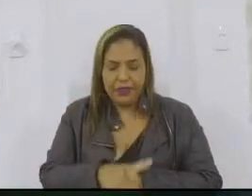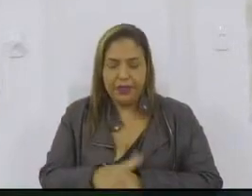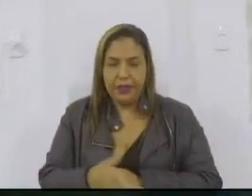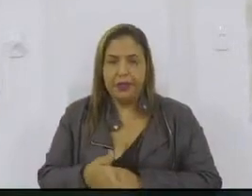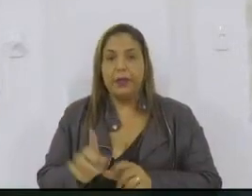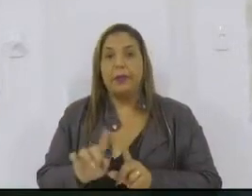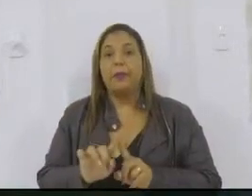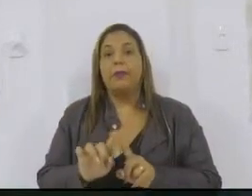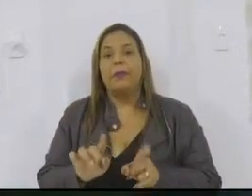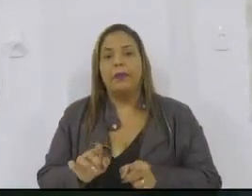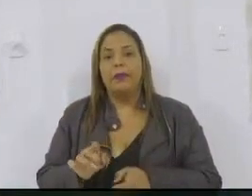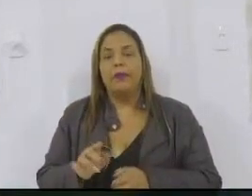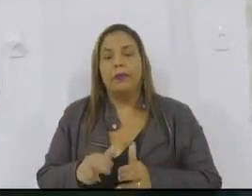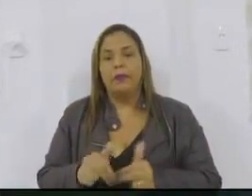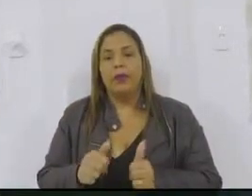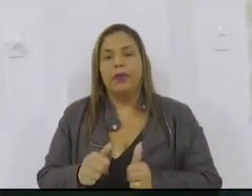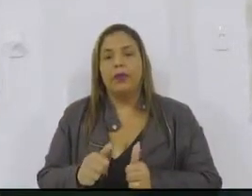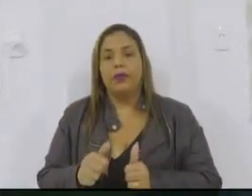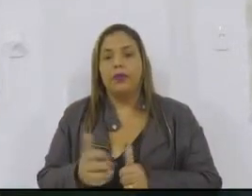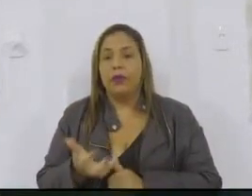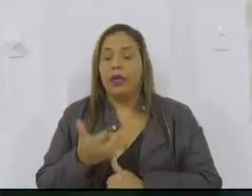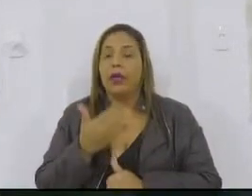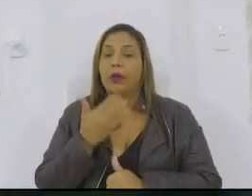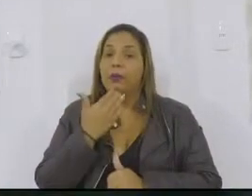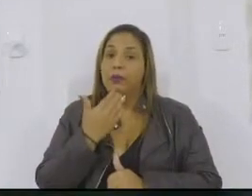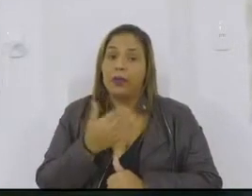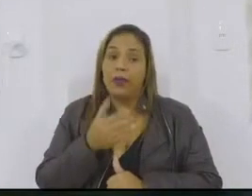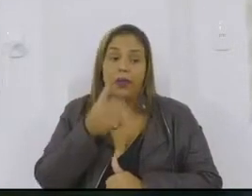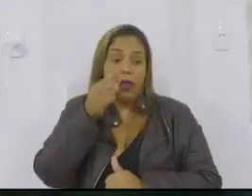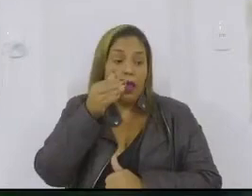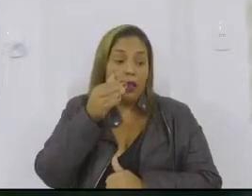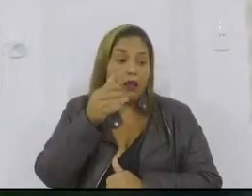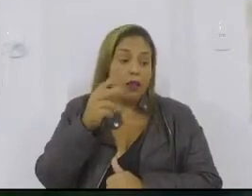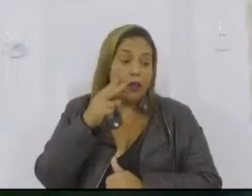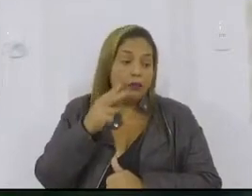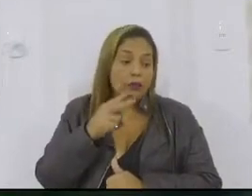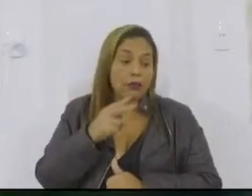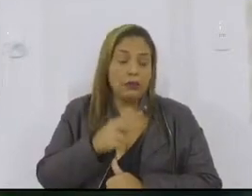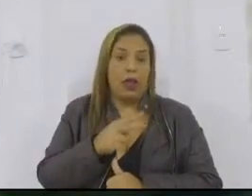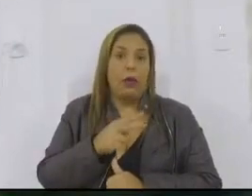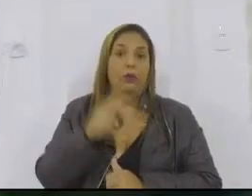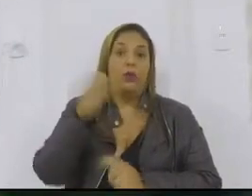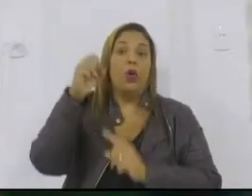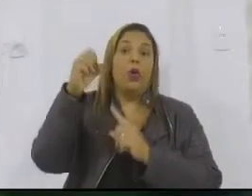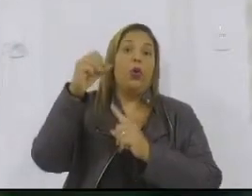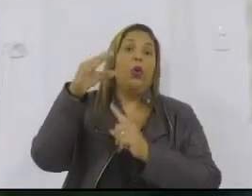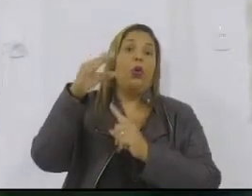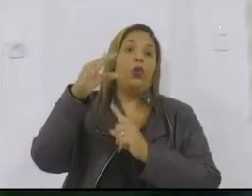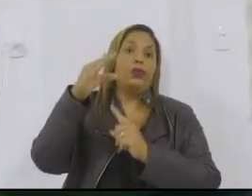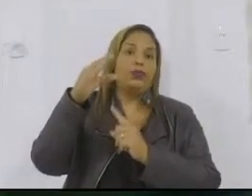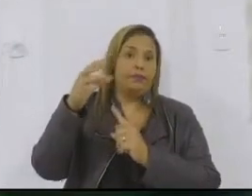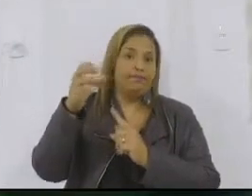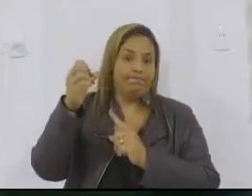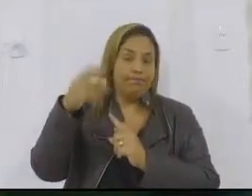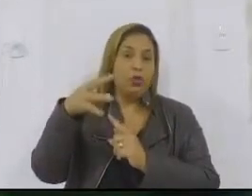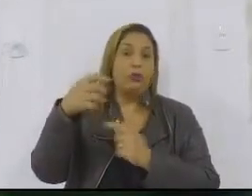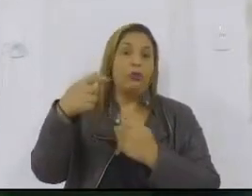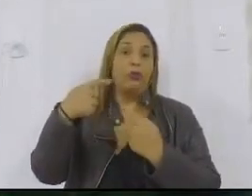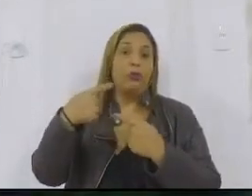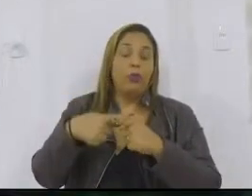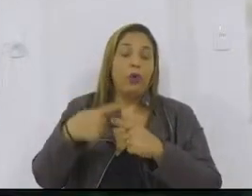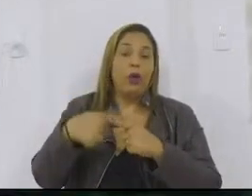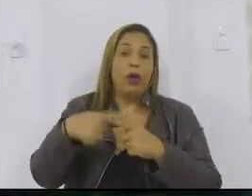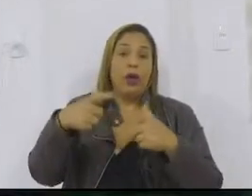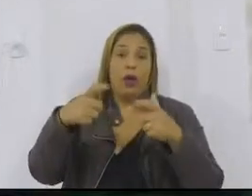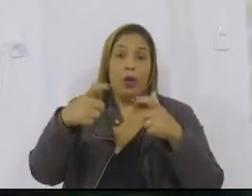quero pedir que dê uma atenção ali sobre essa iluminação, porque já é uma parte bem escura.